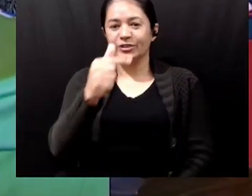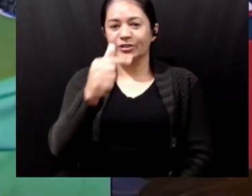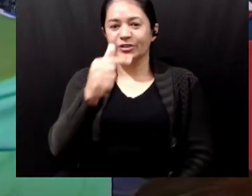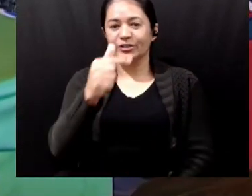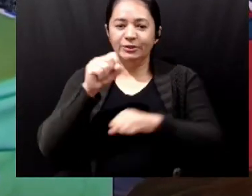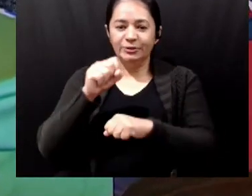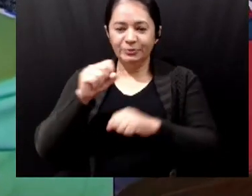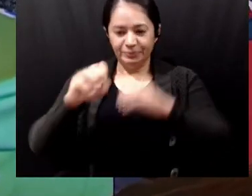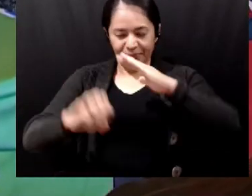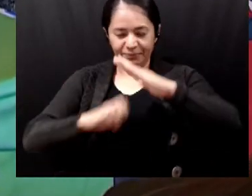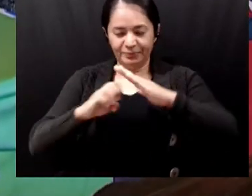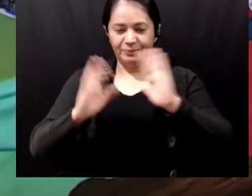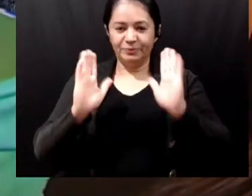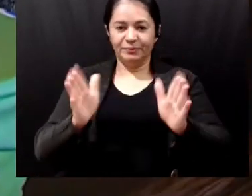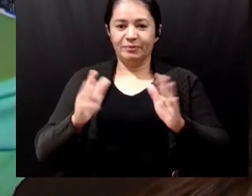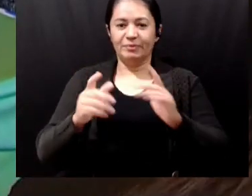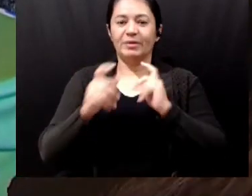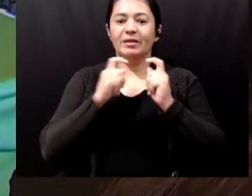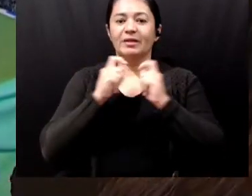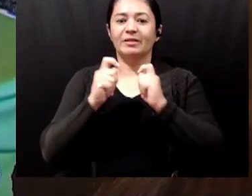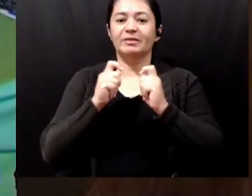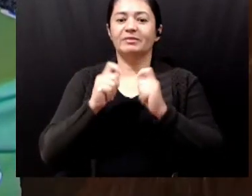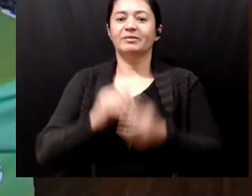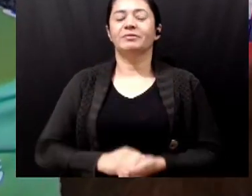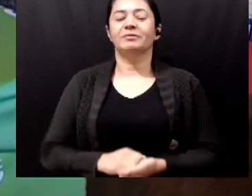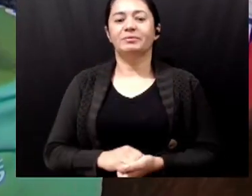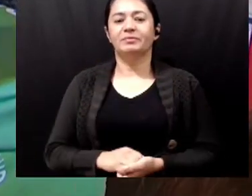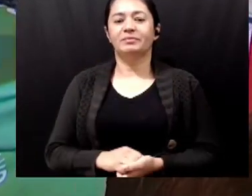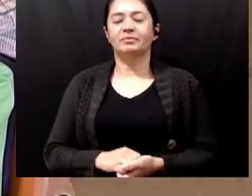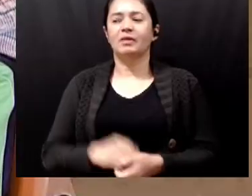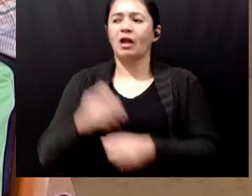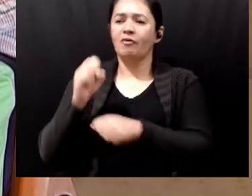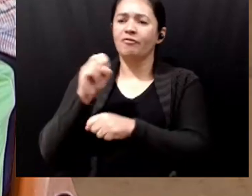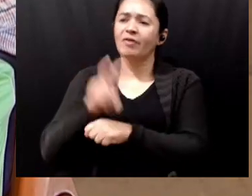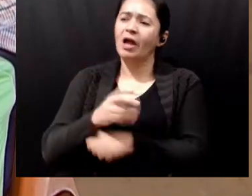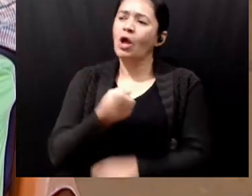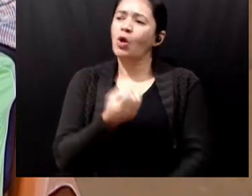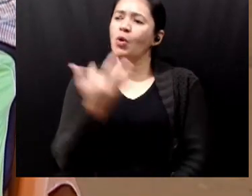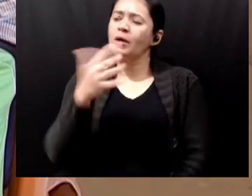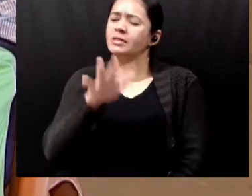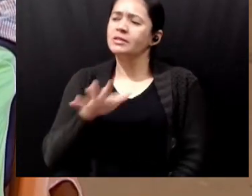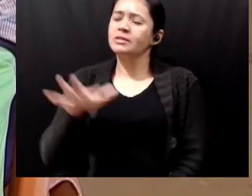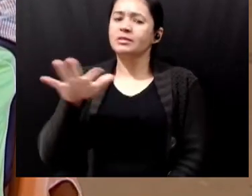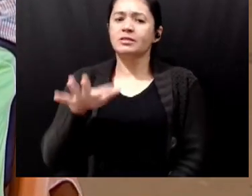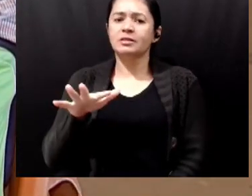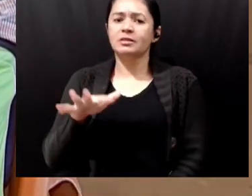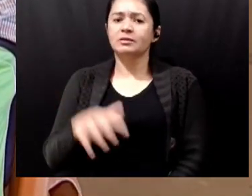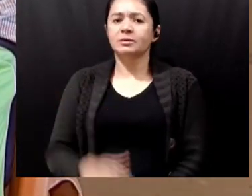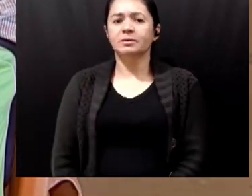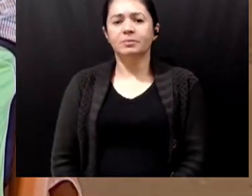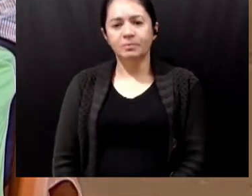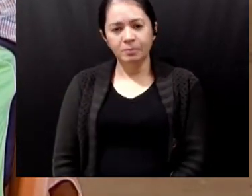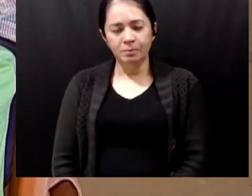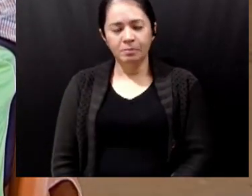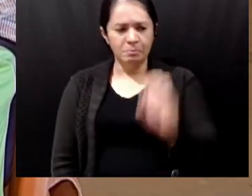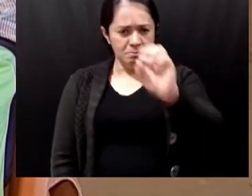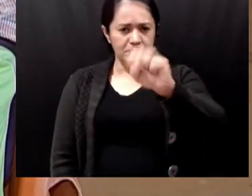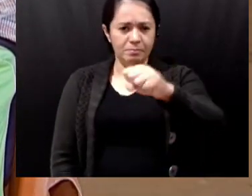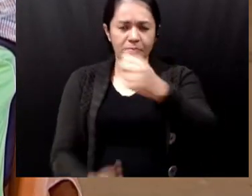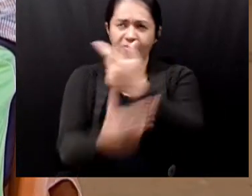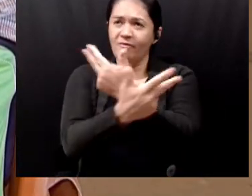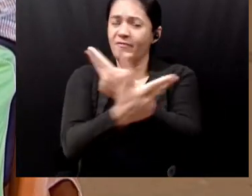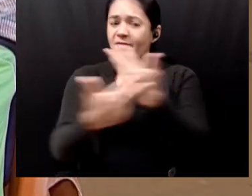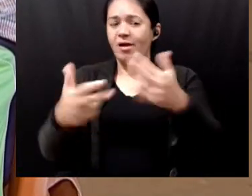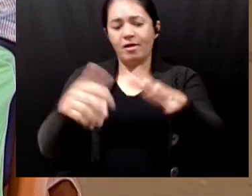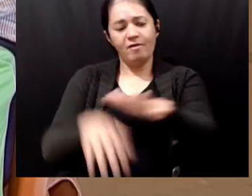disposição para entrevista em loco. E as vagas são para quais áreas? São bem variadas? Sim, olha, mas nós temos um destaque